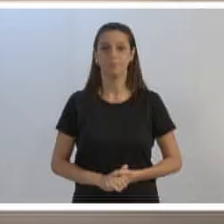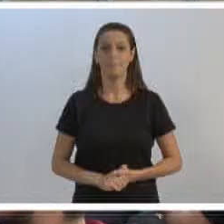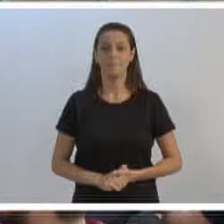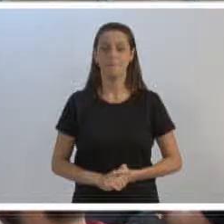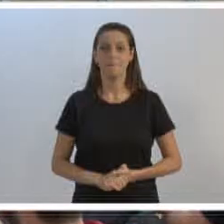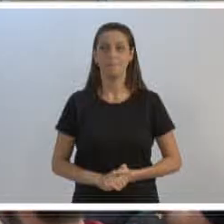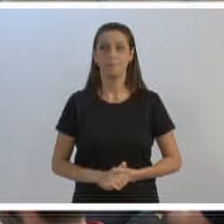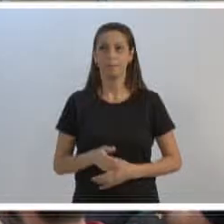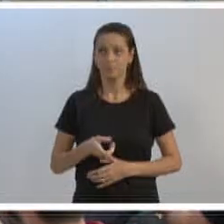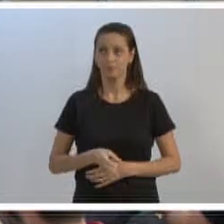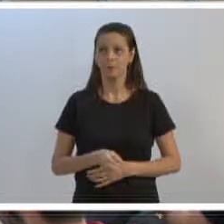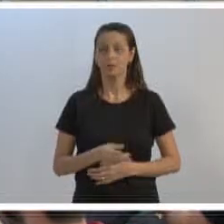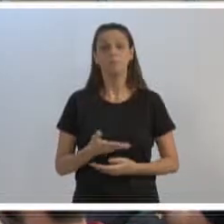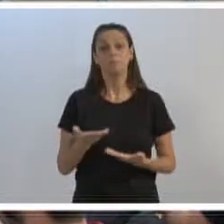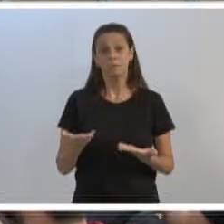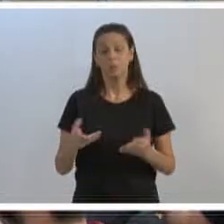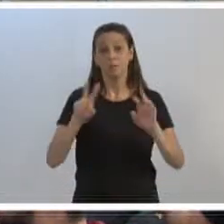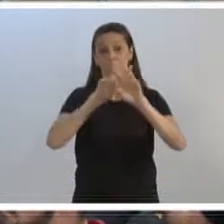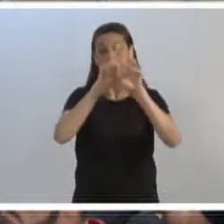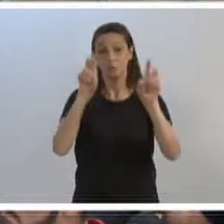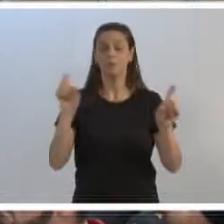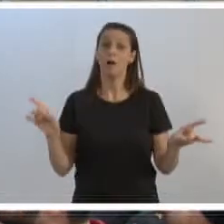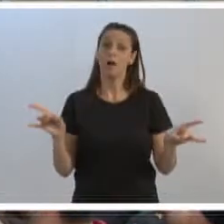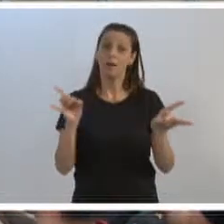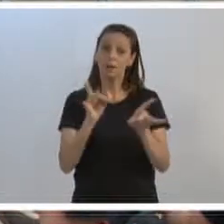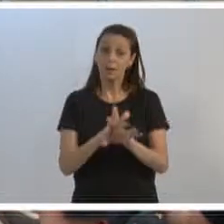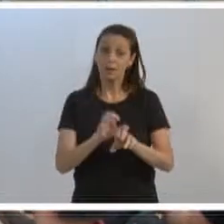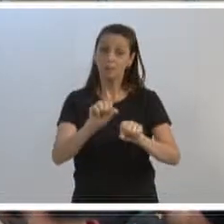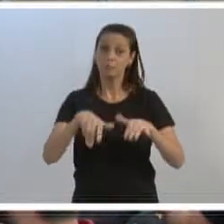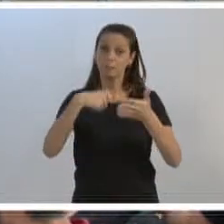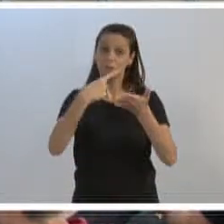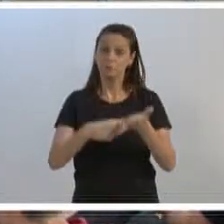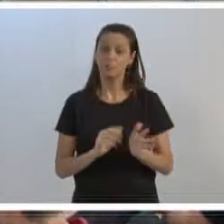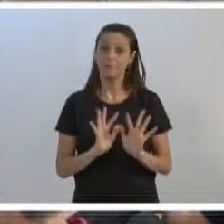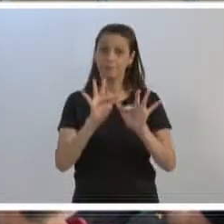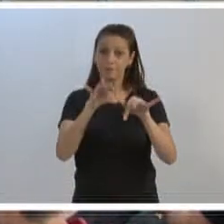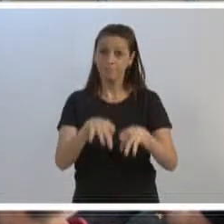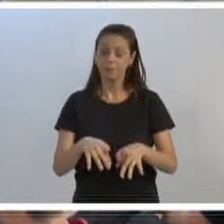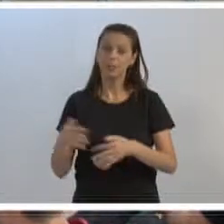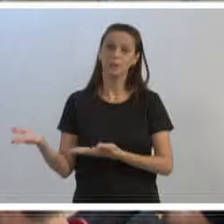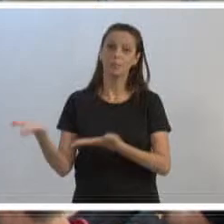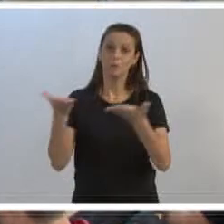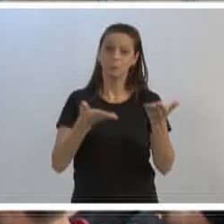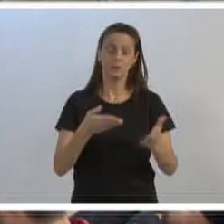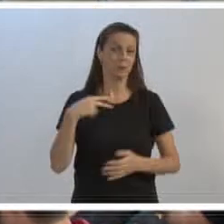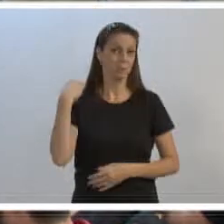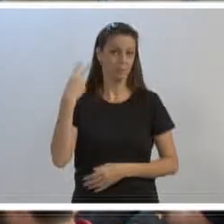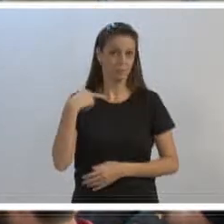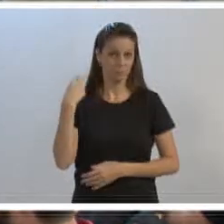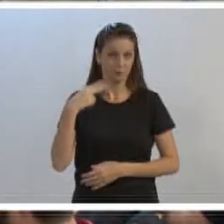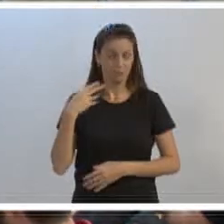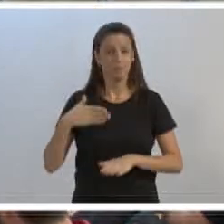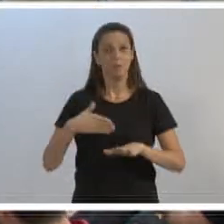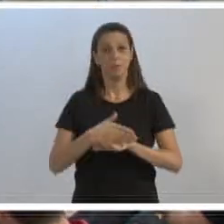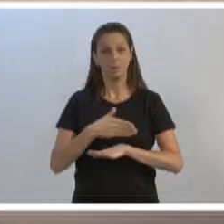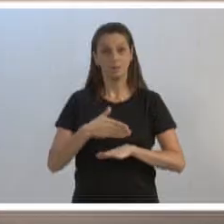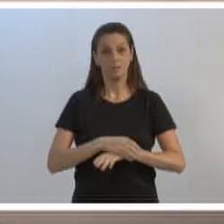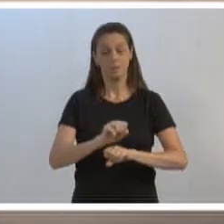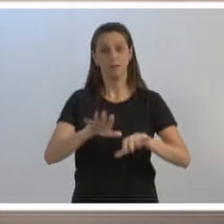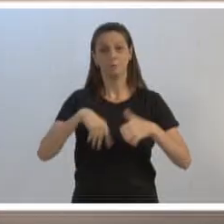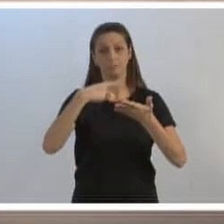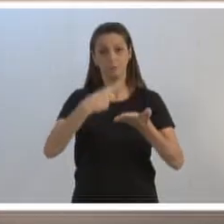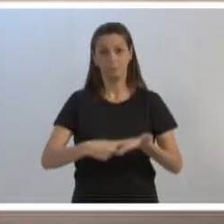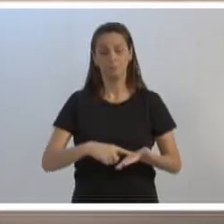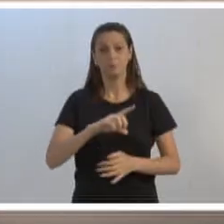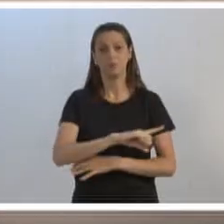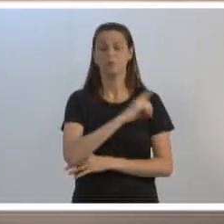Dando continuidade, nada havendo mais a tratar, eu encerro a presente reunião, convocando os senhores vereadores para a próxima sessão ordinária, a